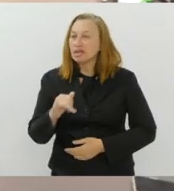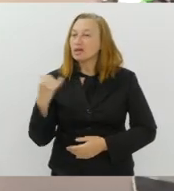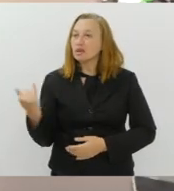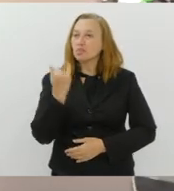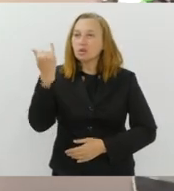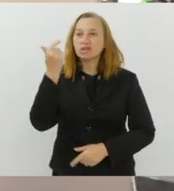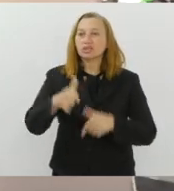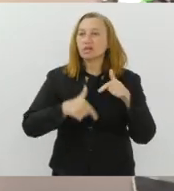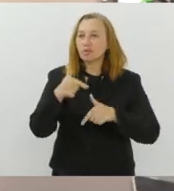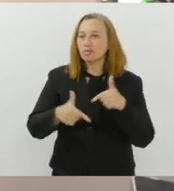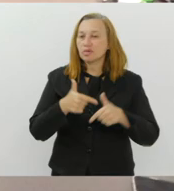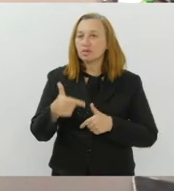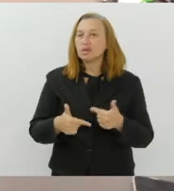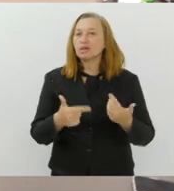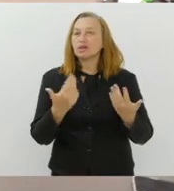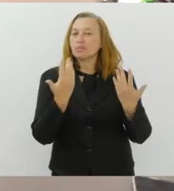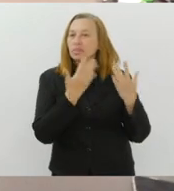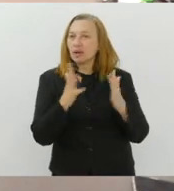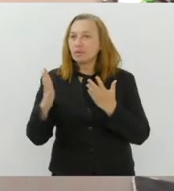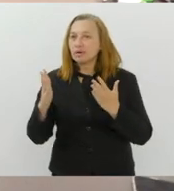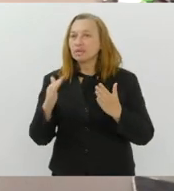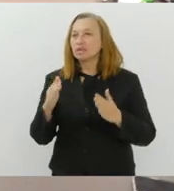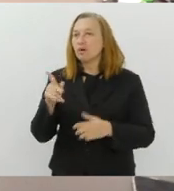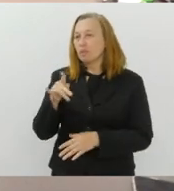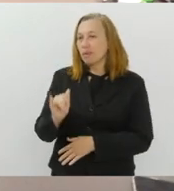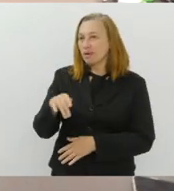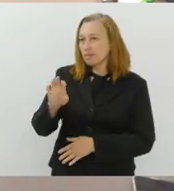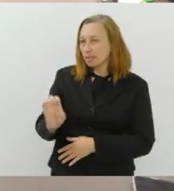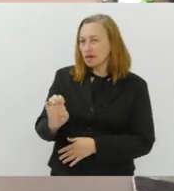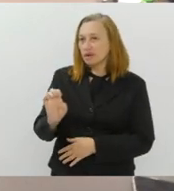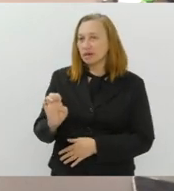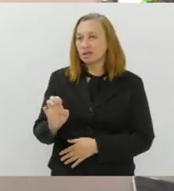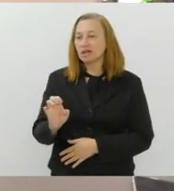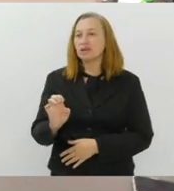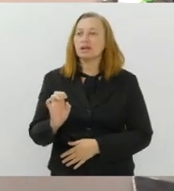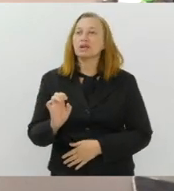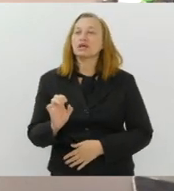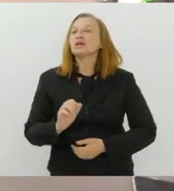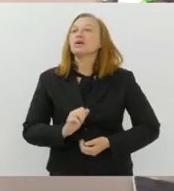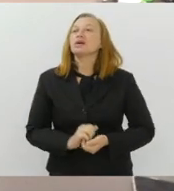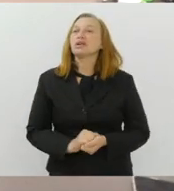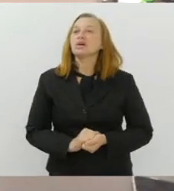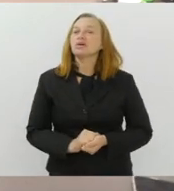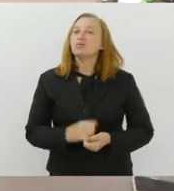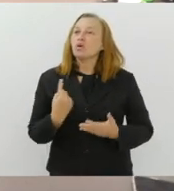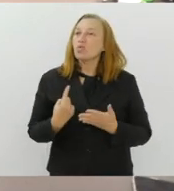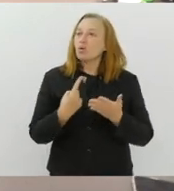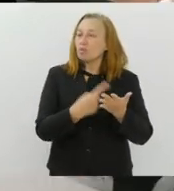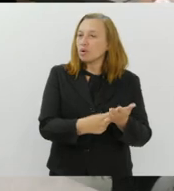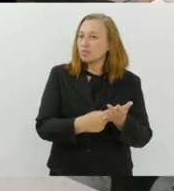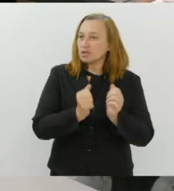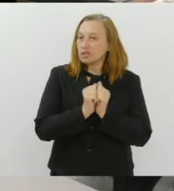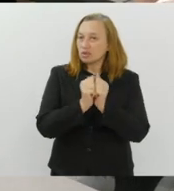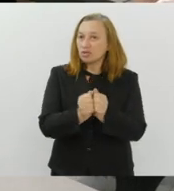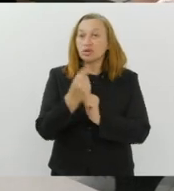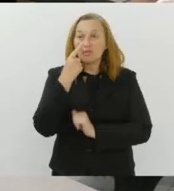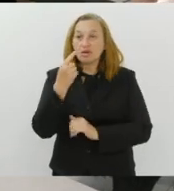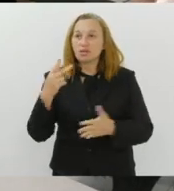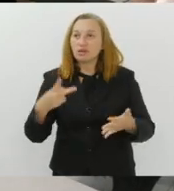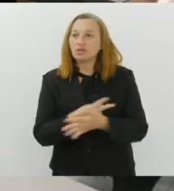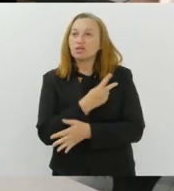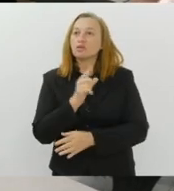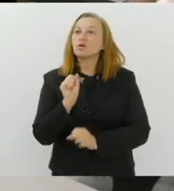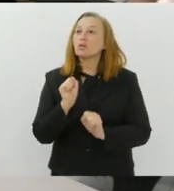importante trabalho, cumprimento especialmente as mães e pais atípicos que aqui estão. Repito, meu compromisso com vocês é levar isso adiante, vamos ver o que está acontecendo, o que é que se